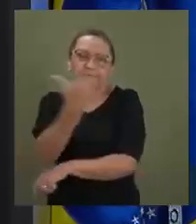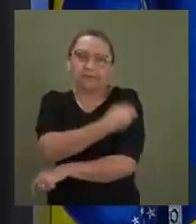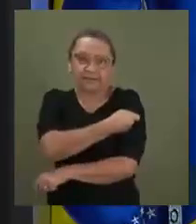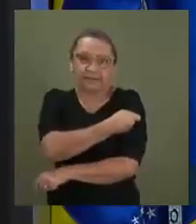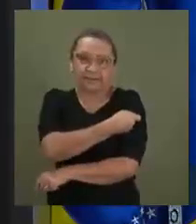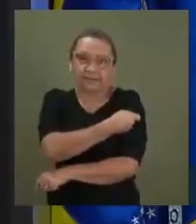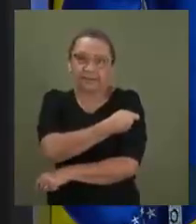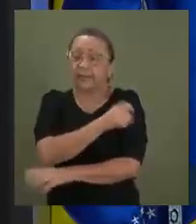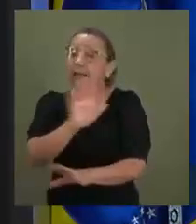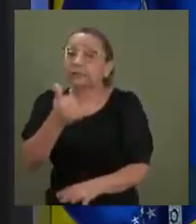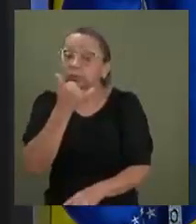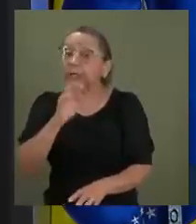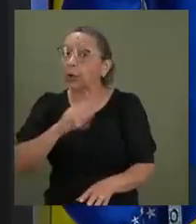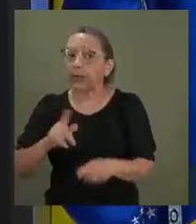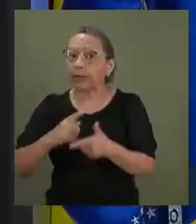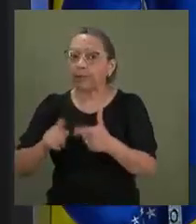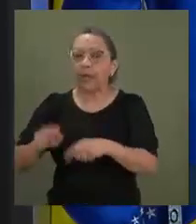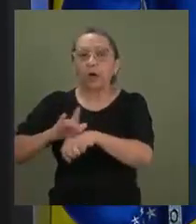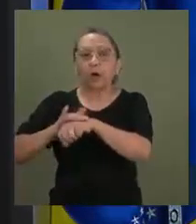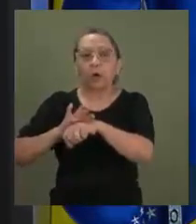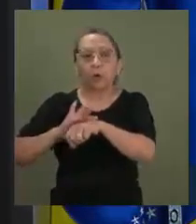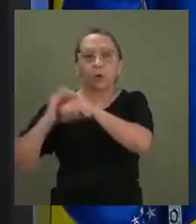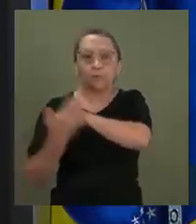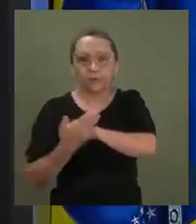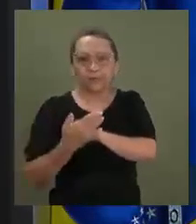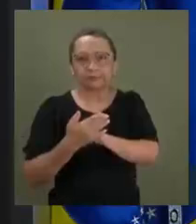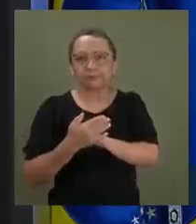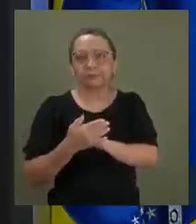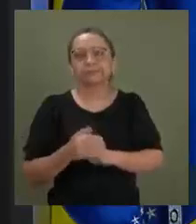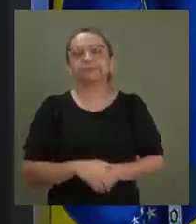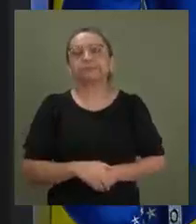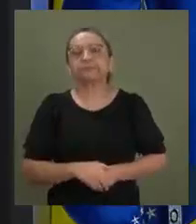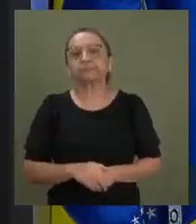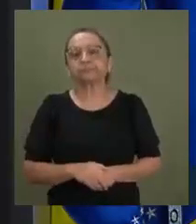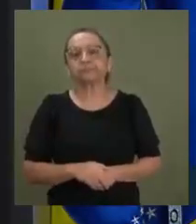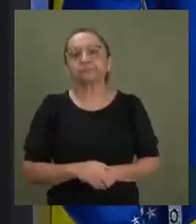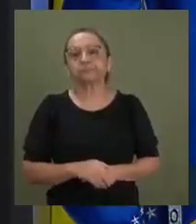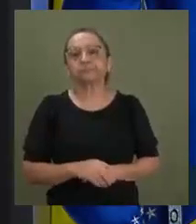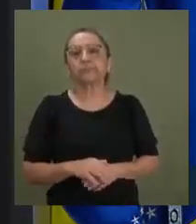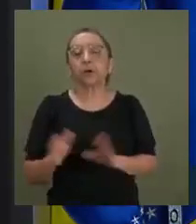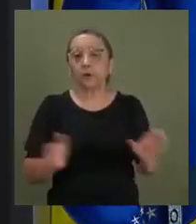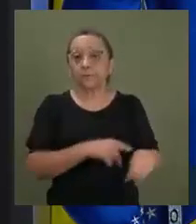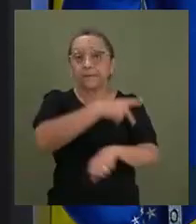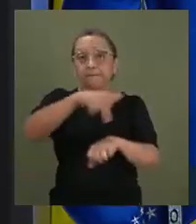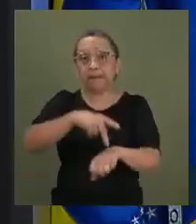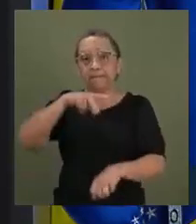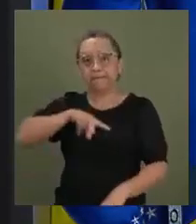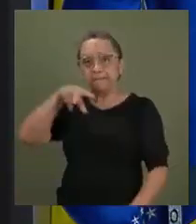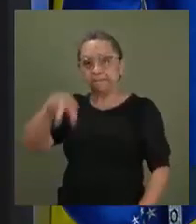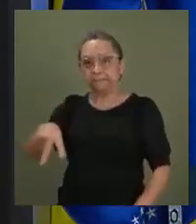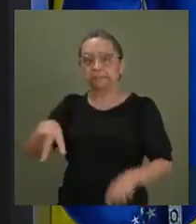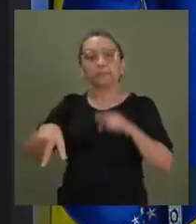é da Covid longa. Eu vou expor sobre isso aí também. E Portugal foi um dos países